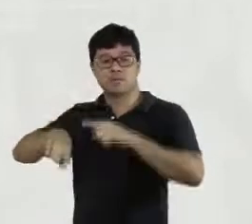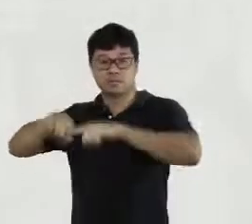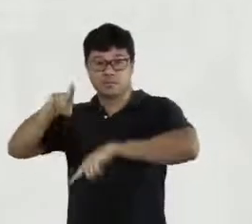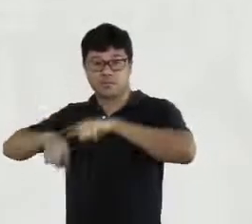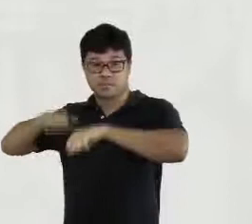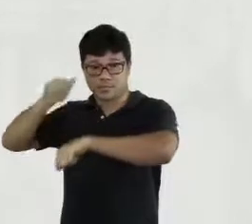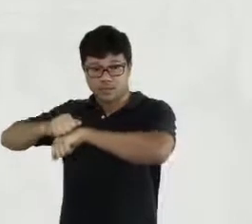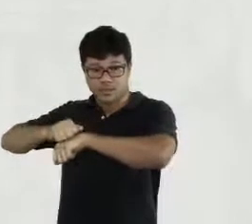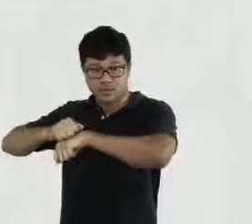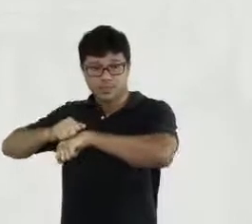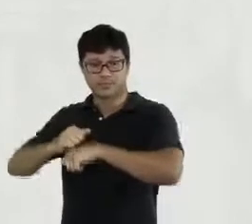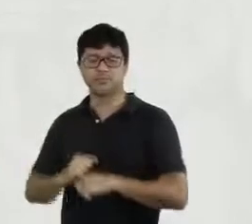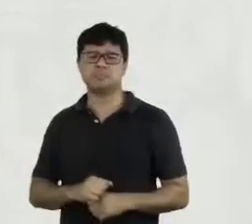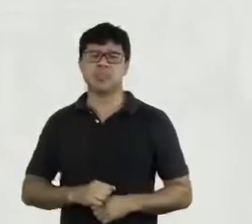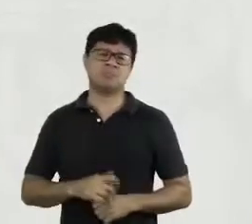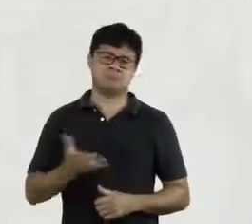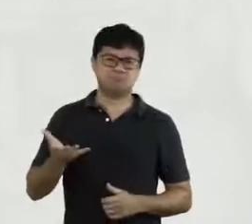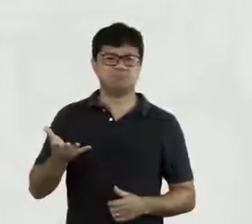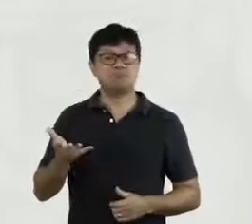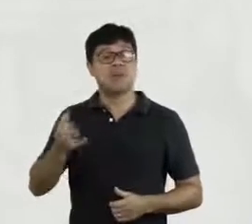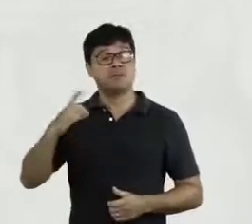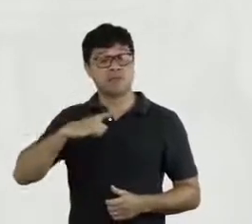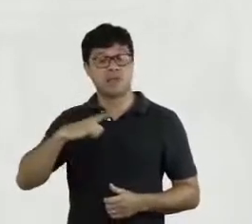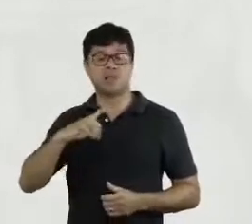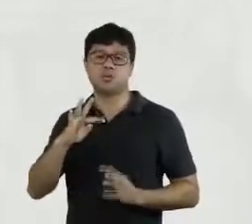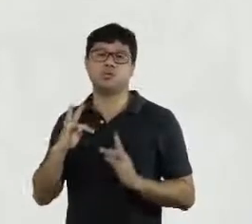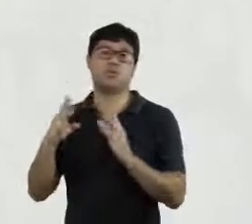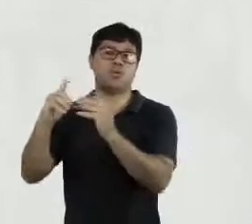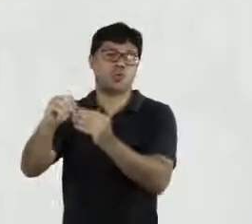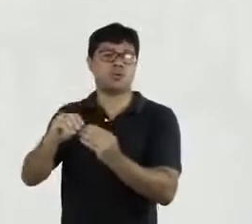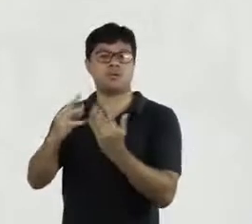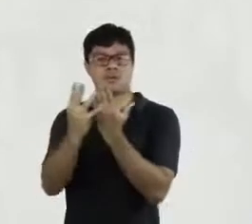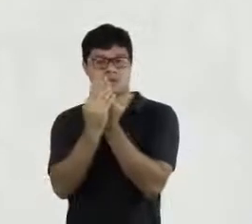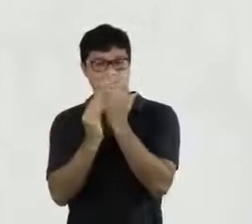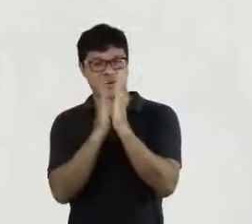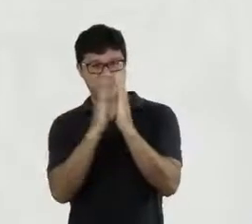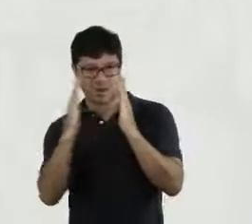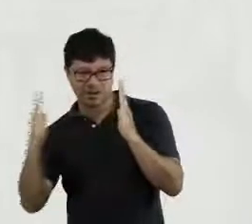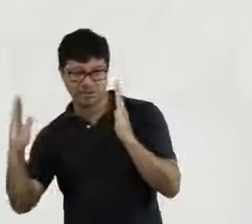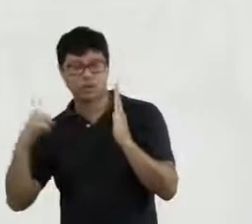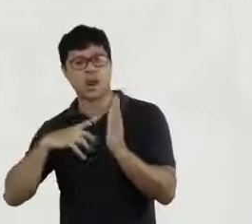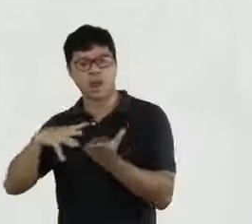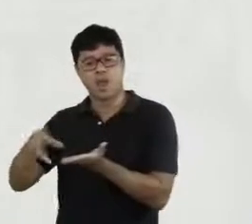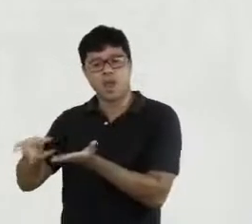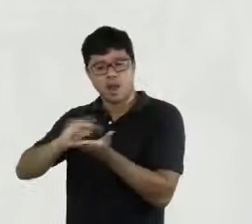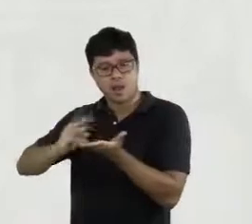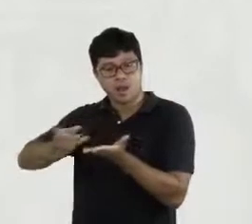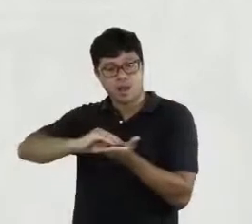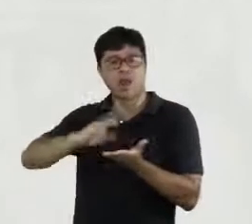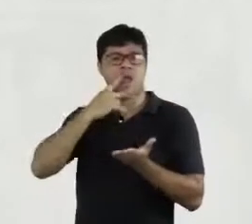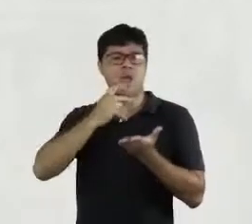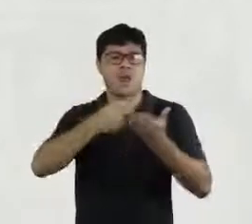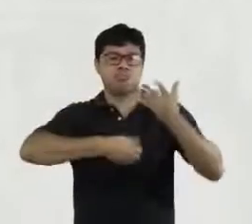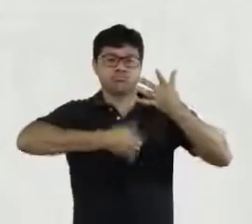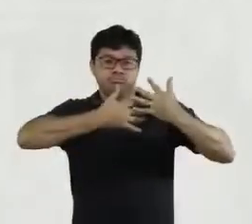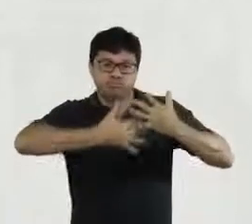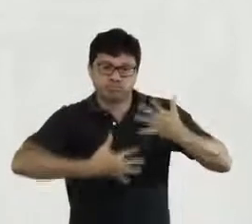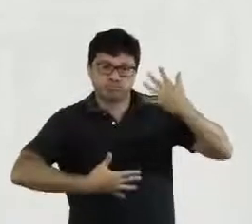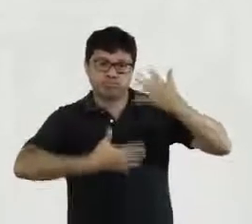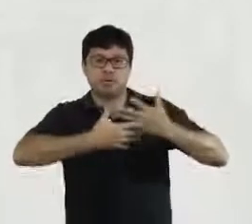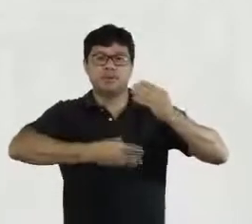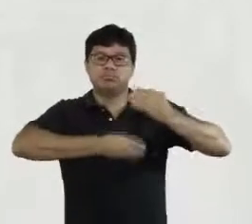material. Necessariamente, toda a bibliografia material é anotada ou comentada, com base